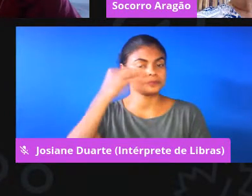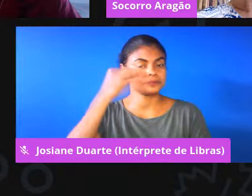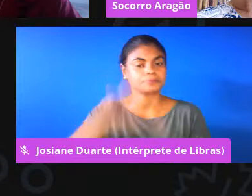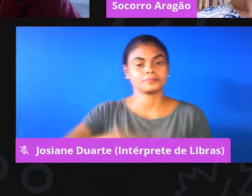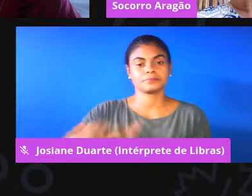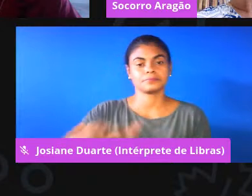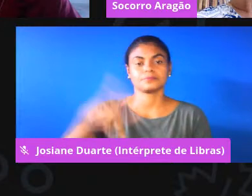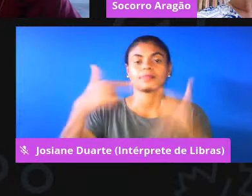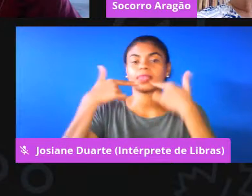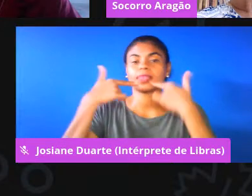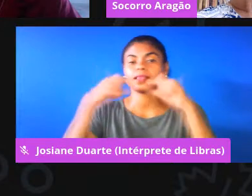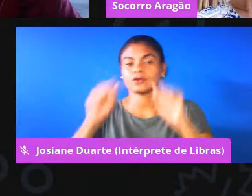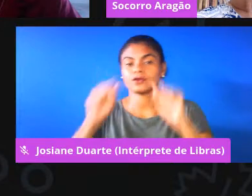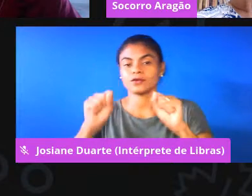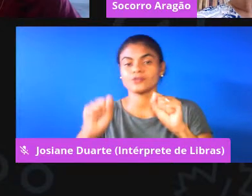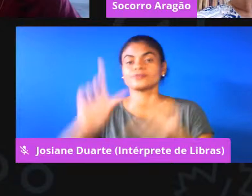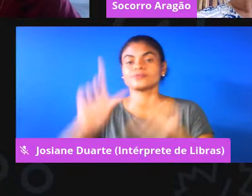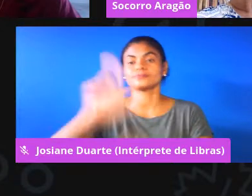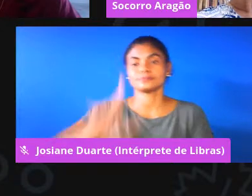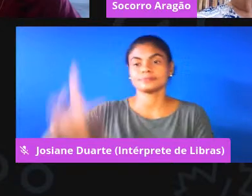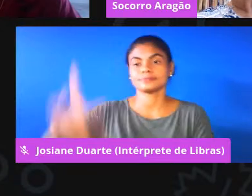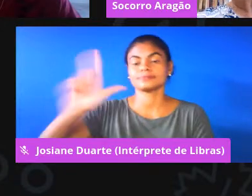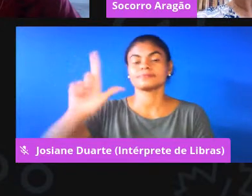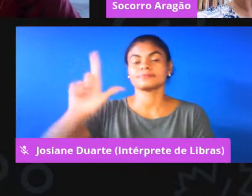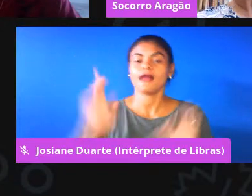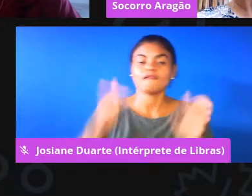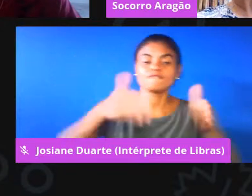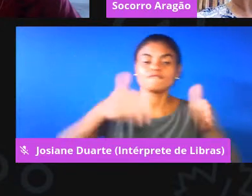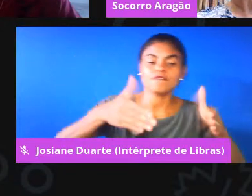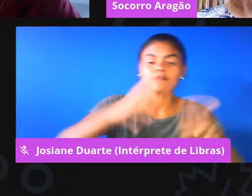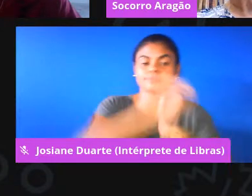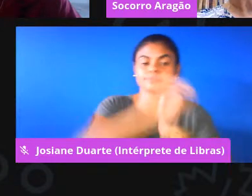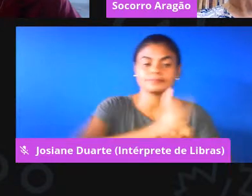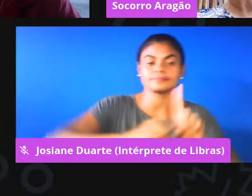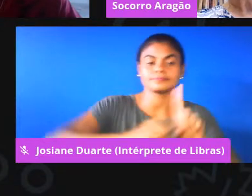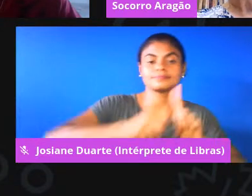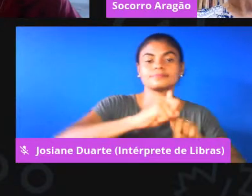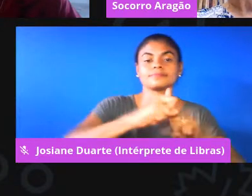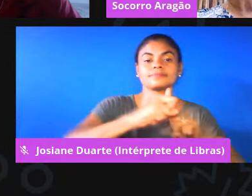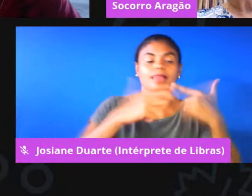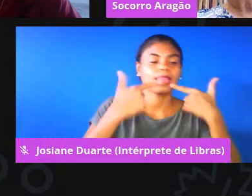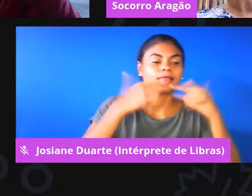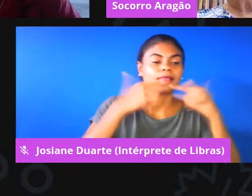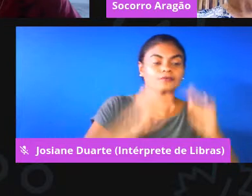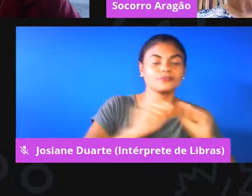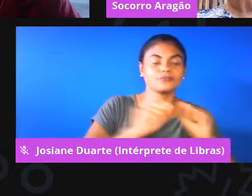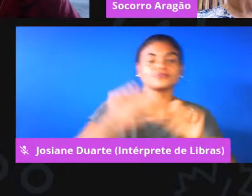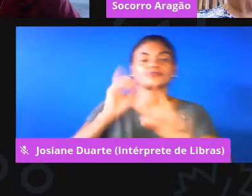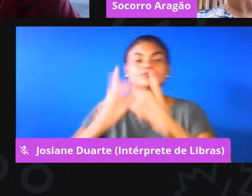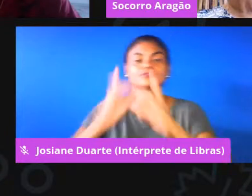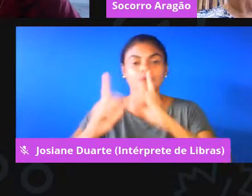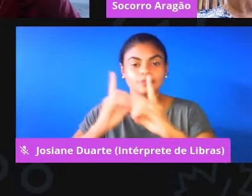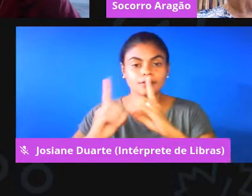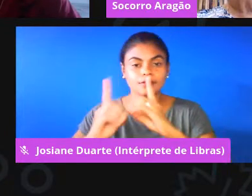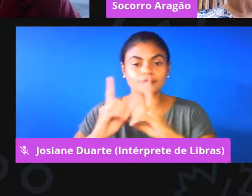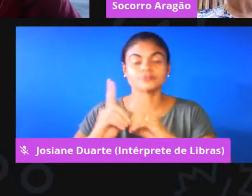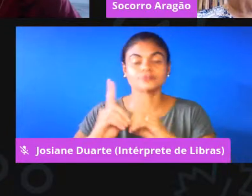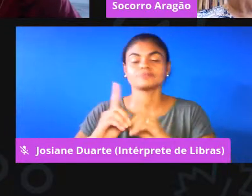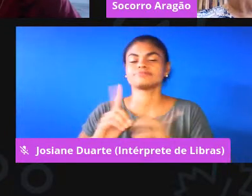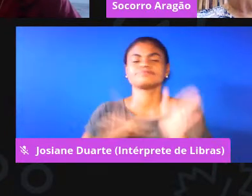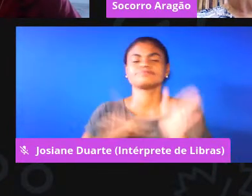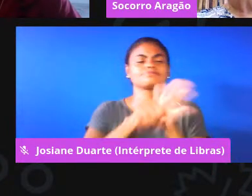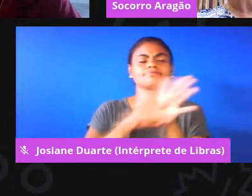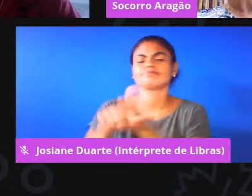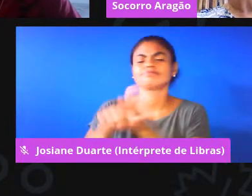com ênfase na sociolinguística, dialetologia e geolinguística, atuando principalmente nos seguintes temas: